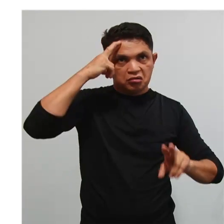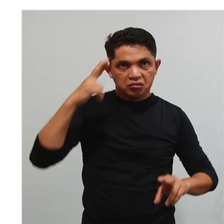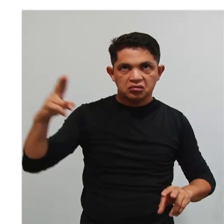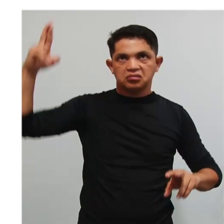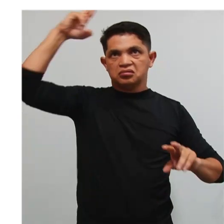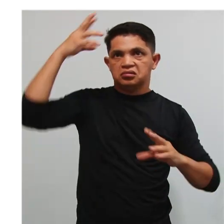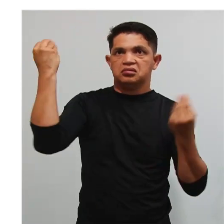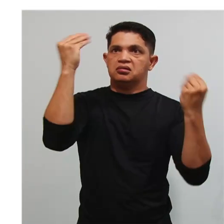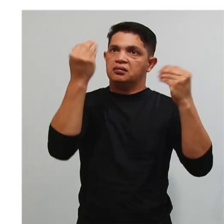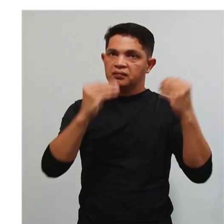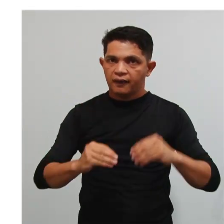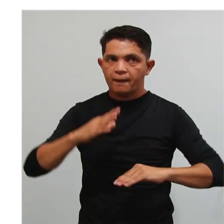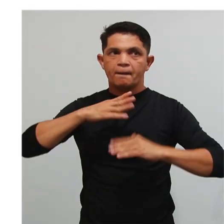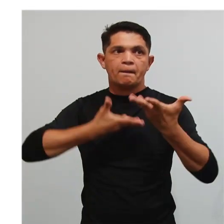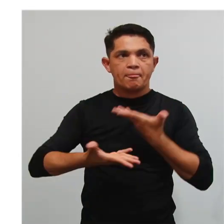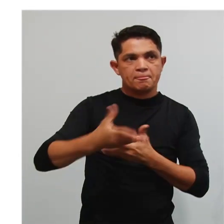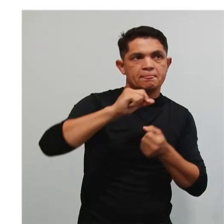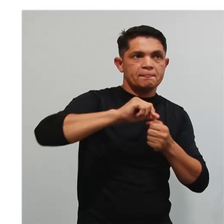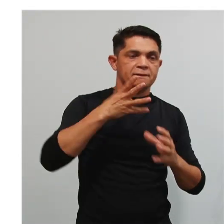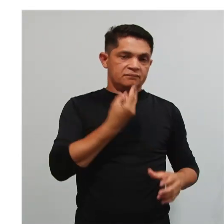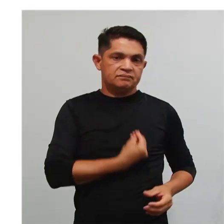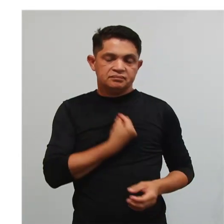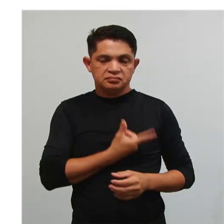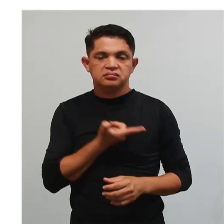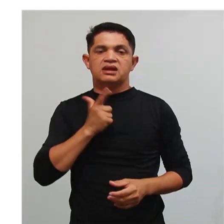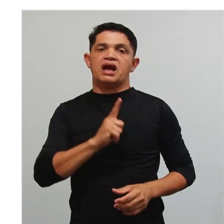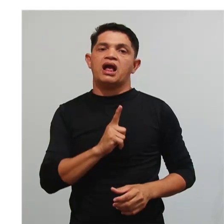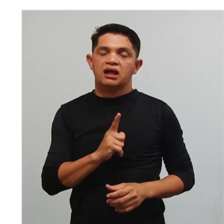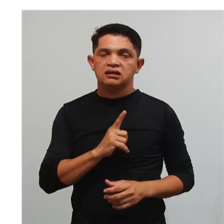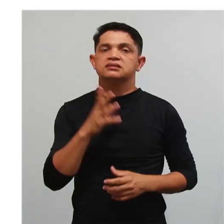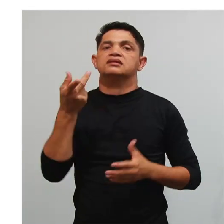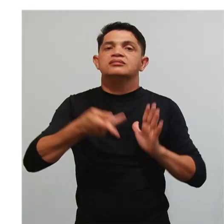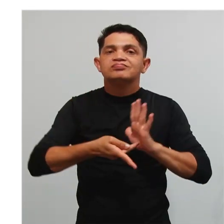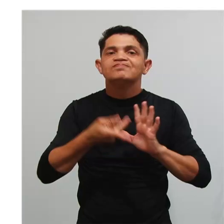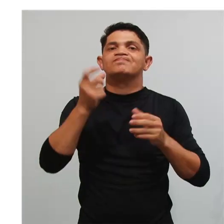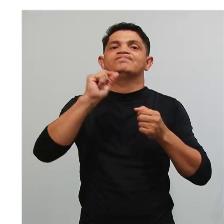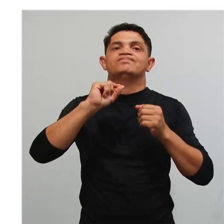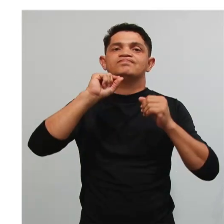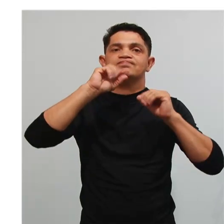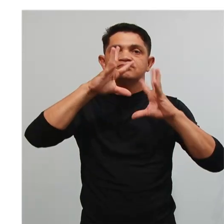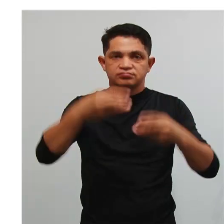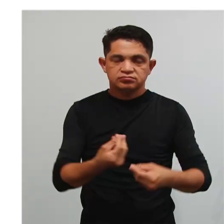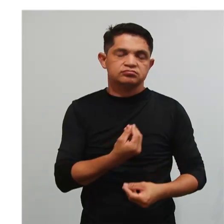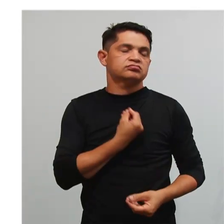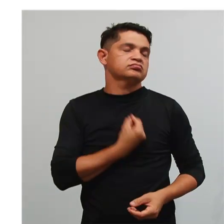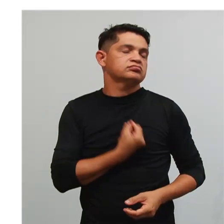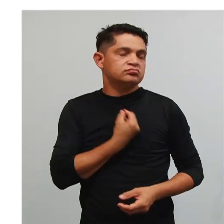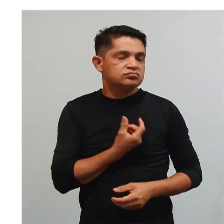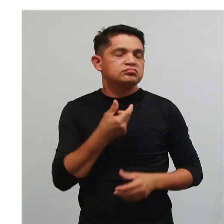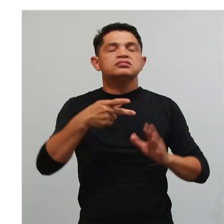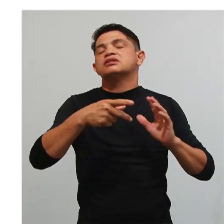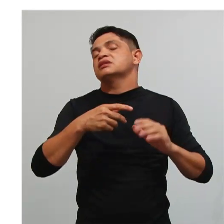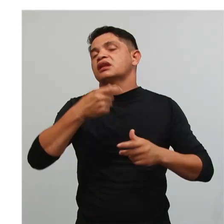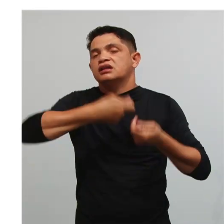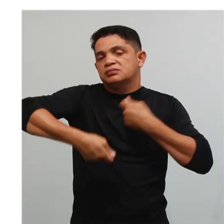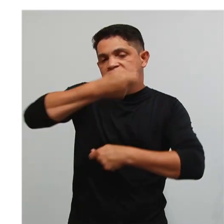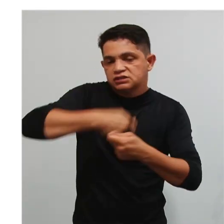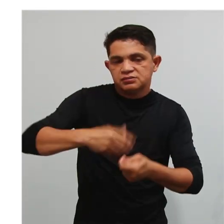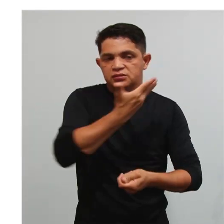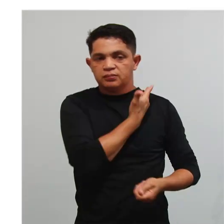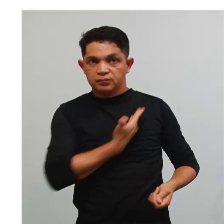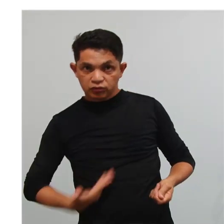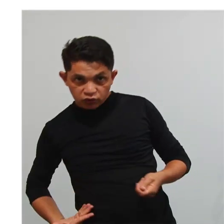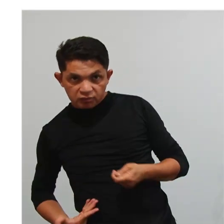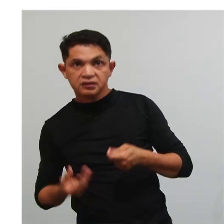Então, sua utilização é ampla, conforme discorre Medeiros. Na administração pública, é um ato